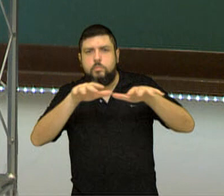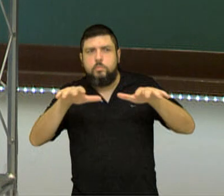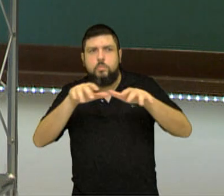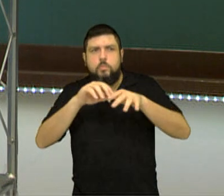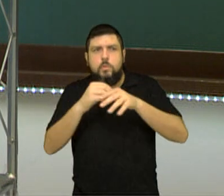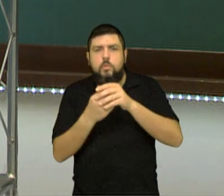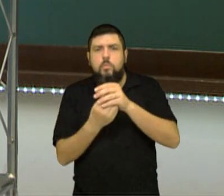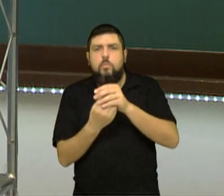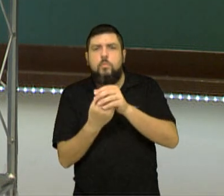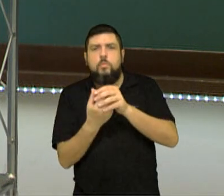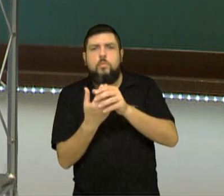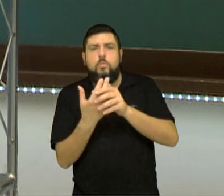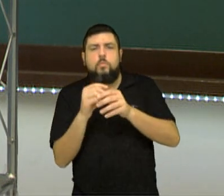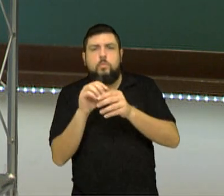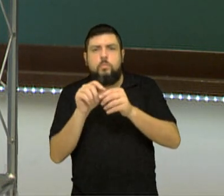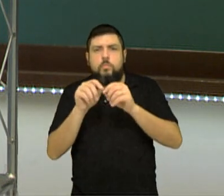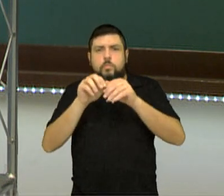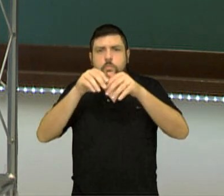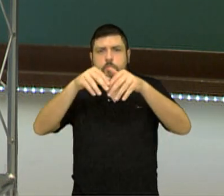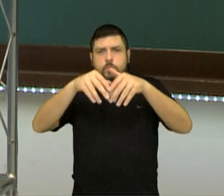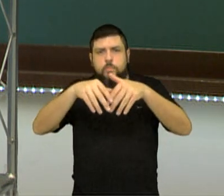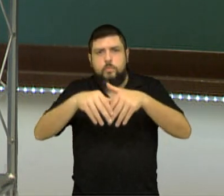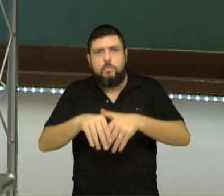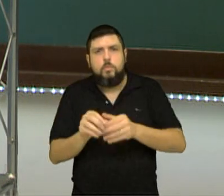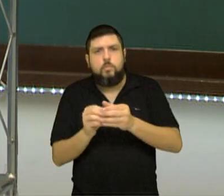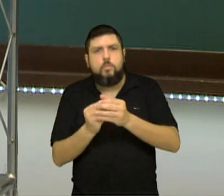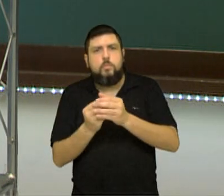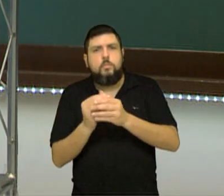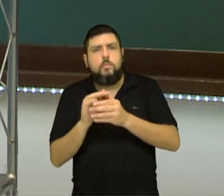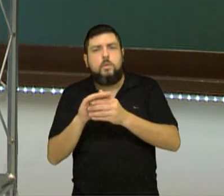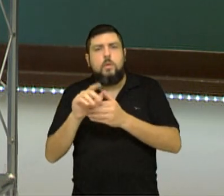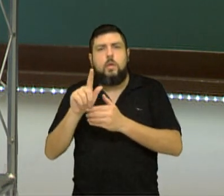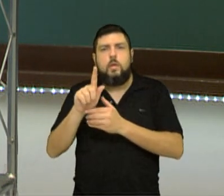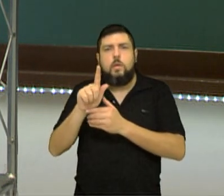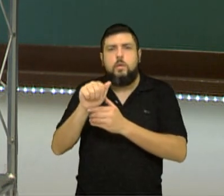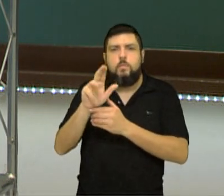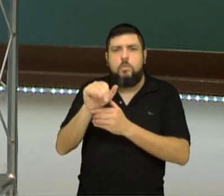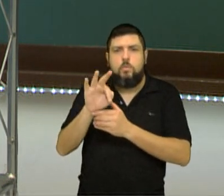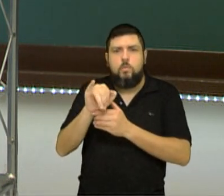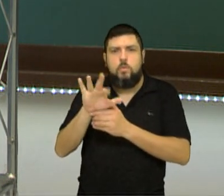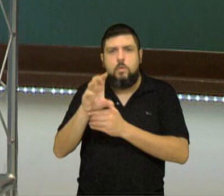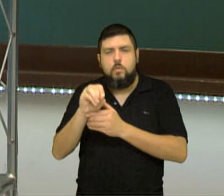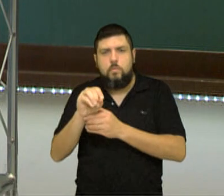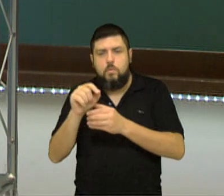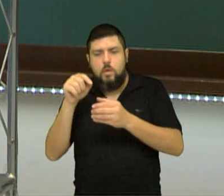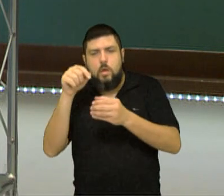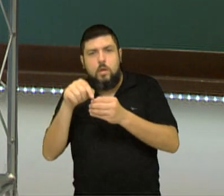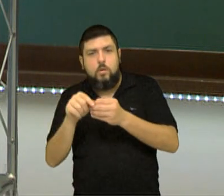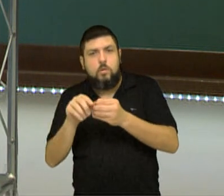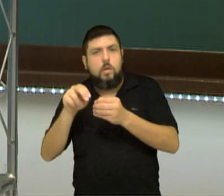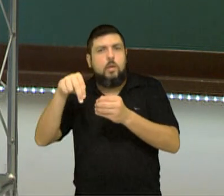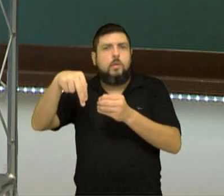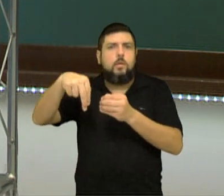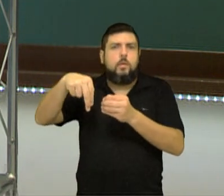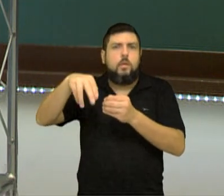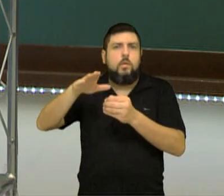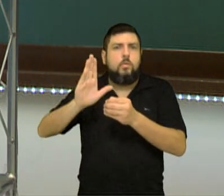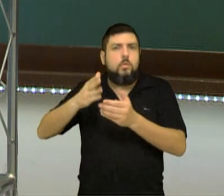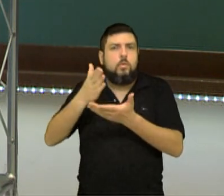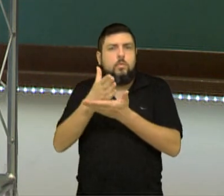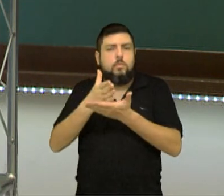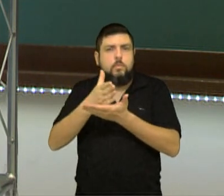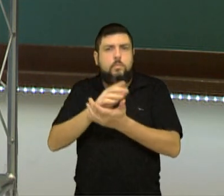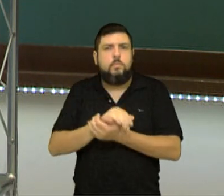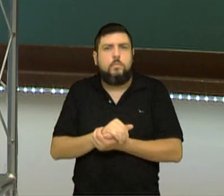condições ambientais também, né? Formando um gametófito, e esse gametófito é N, já tem a metade do número de cromossomos,